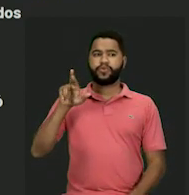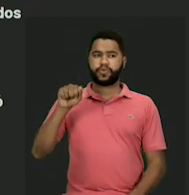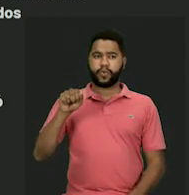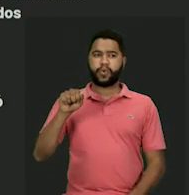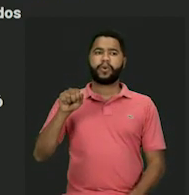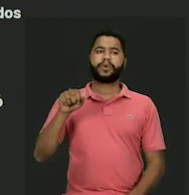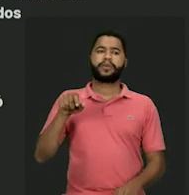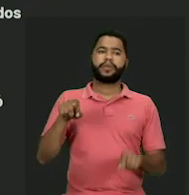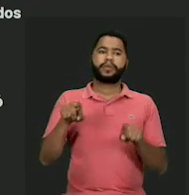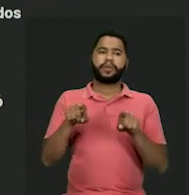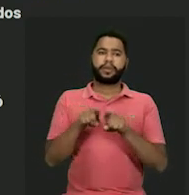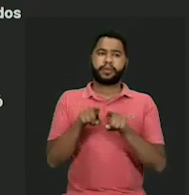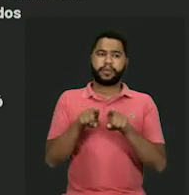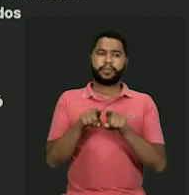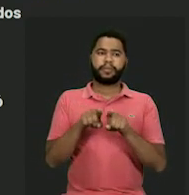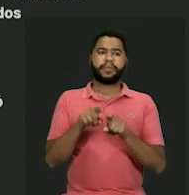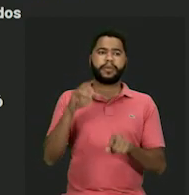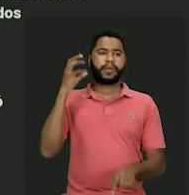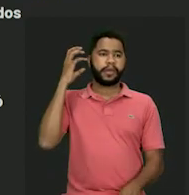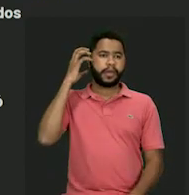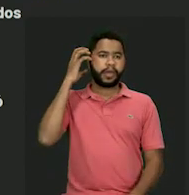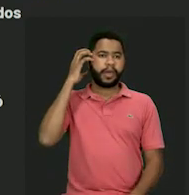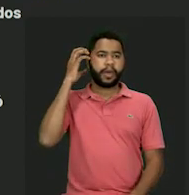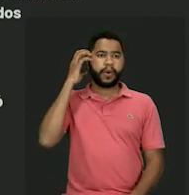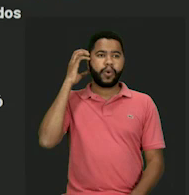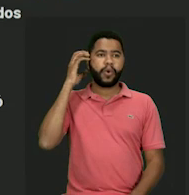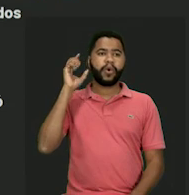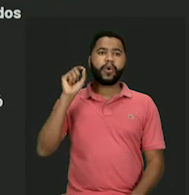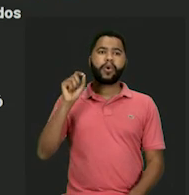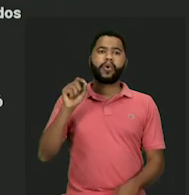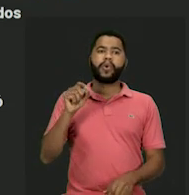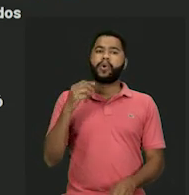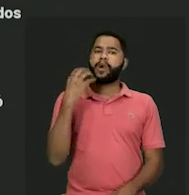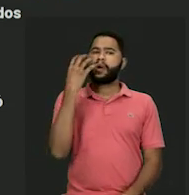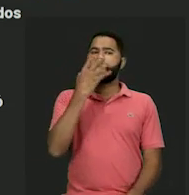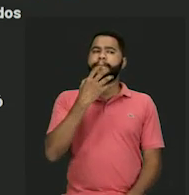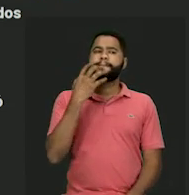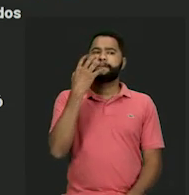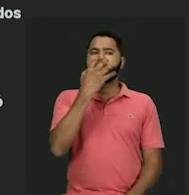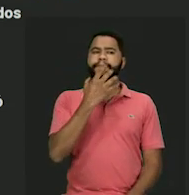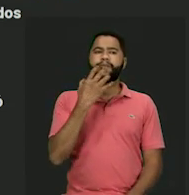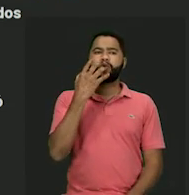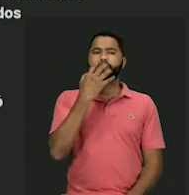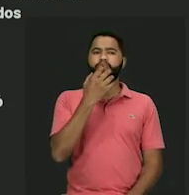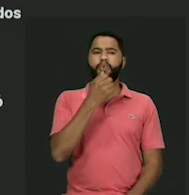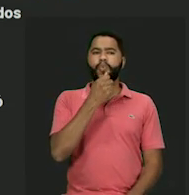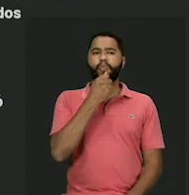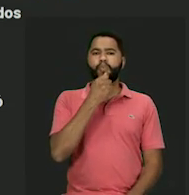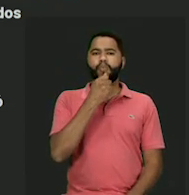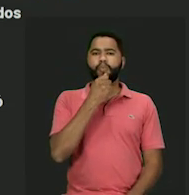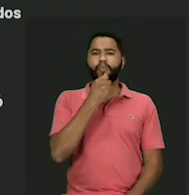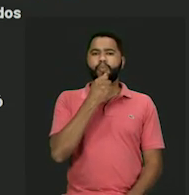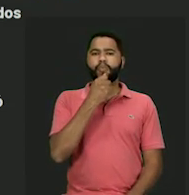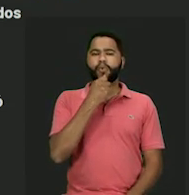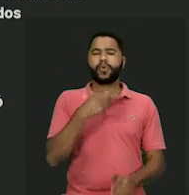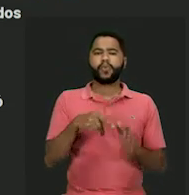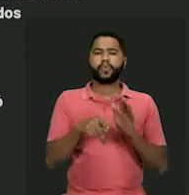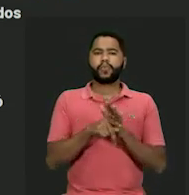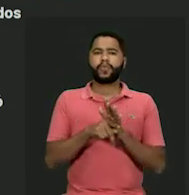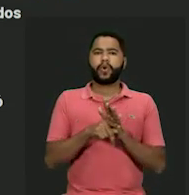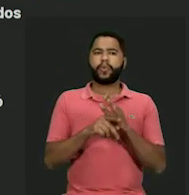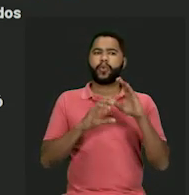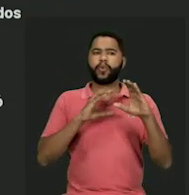Educadora, em janeiro de 1927, a música popular ainda não desfrutava desse meio